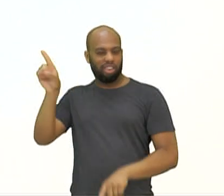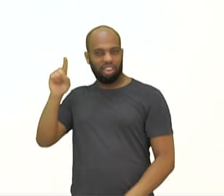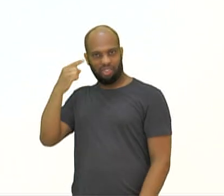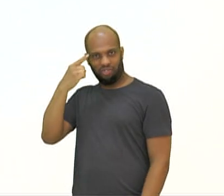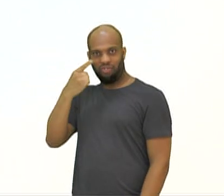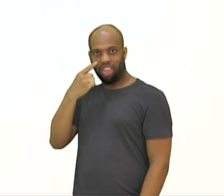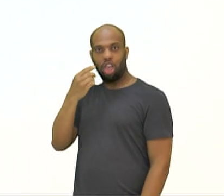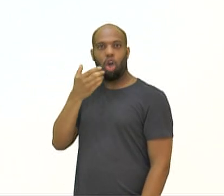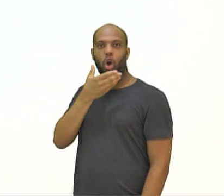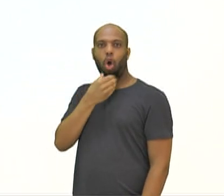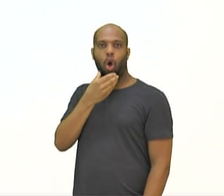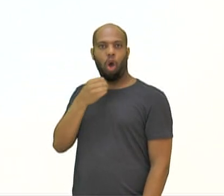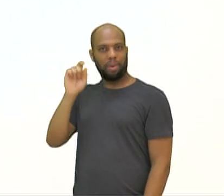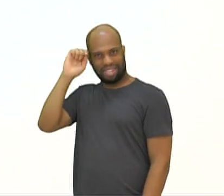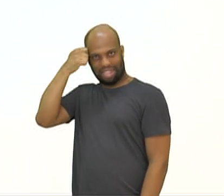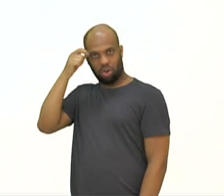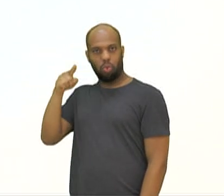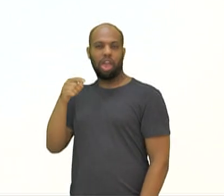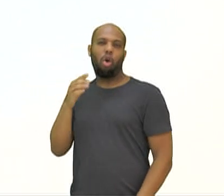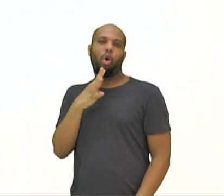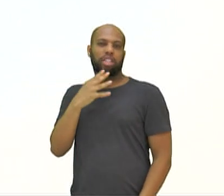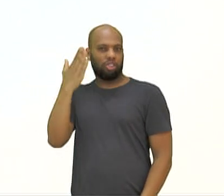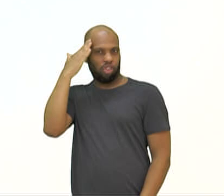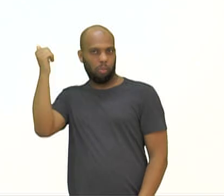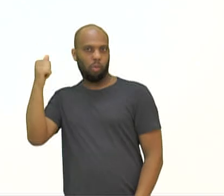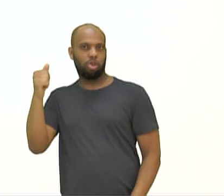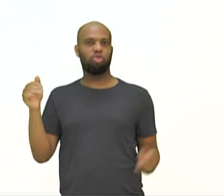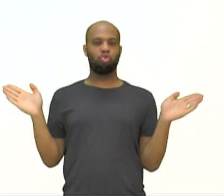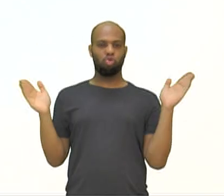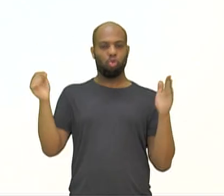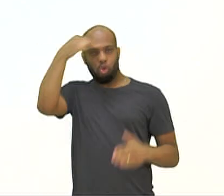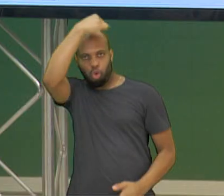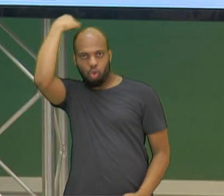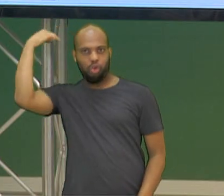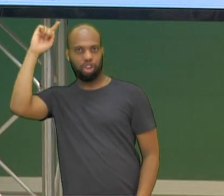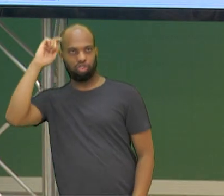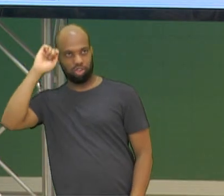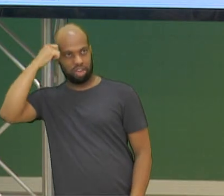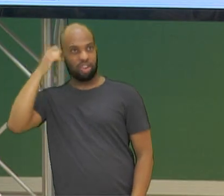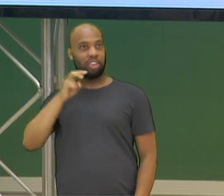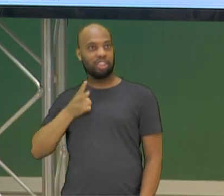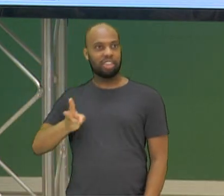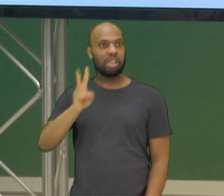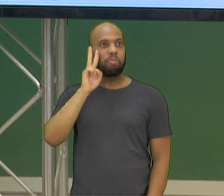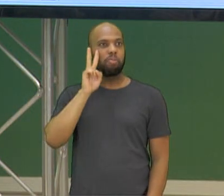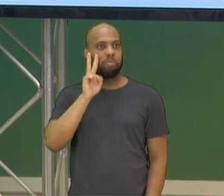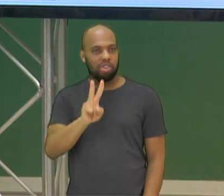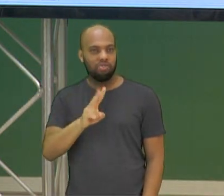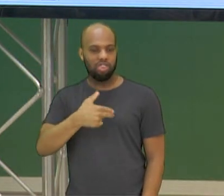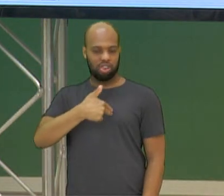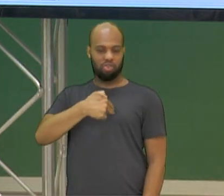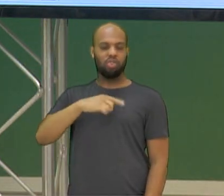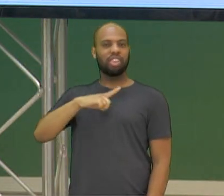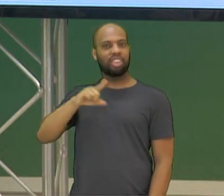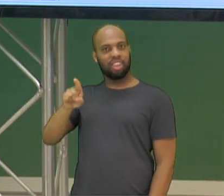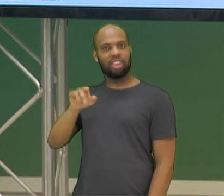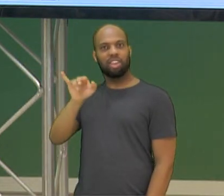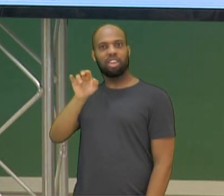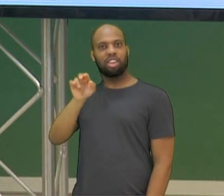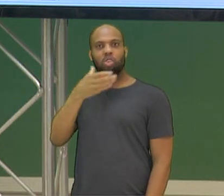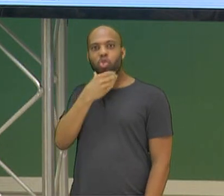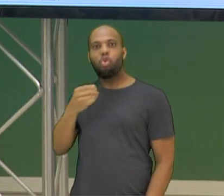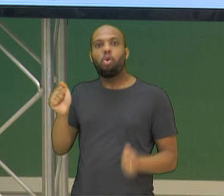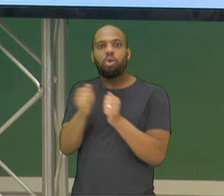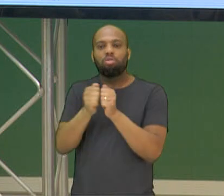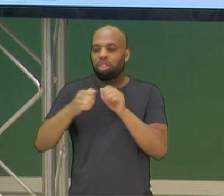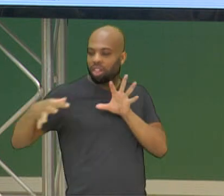como Anjo Negro. Ele era o principal segurança de Getúlio Vargas. Sempre quando se vê Getúlio Vargas ao fundo, você vê a imagem